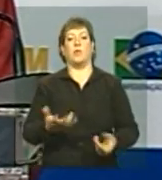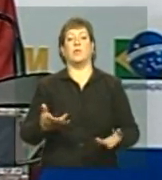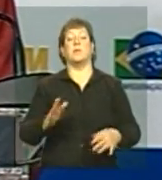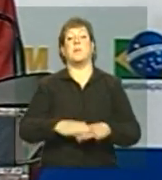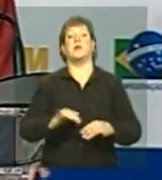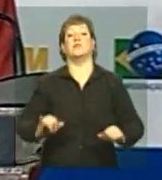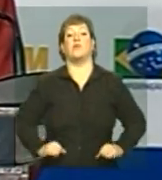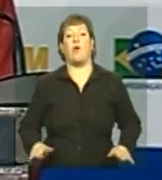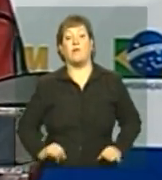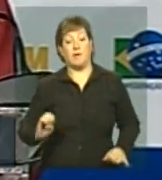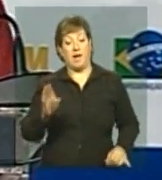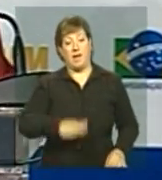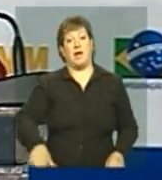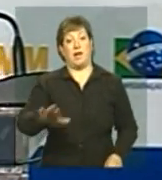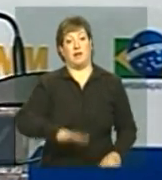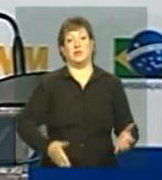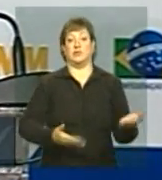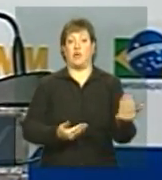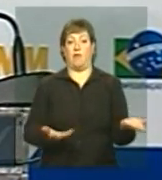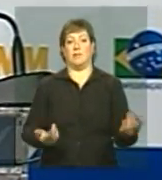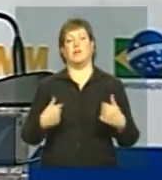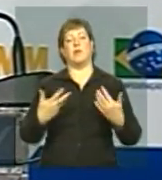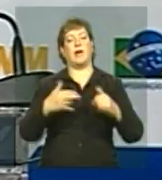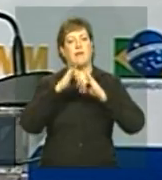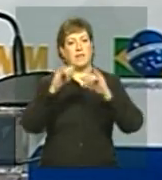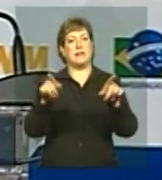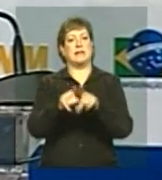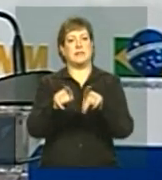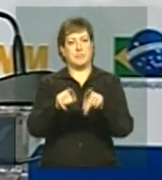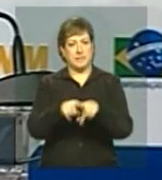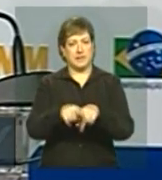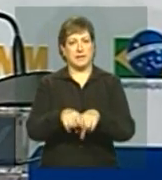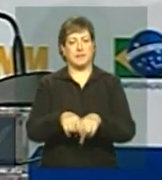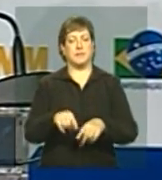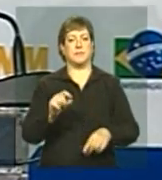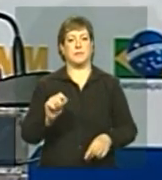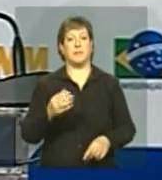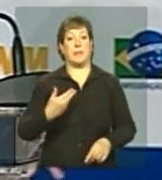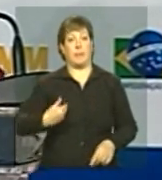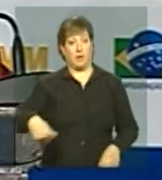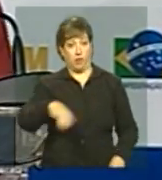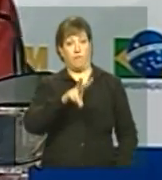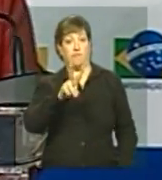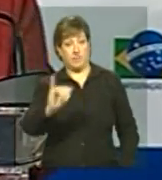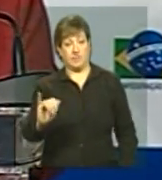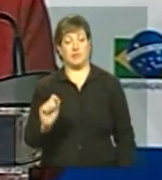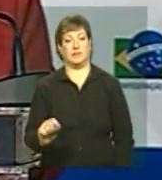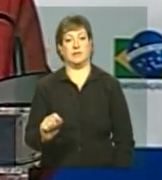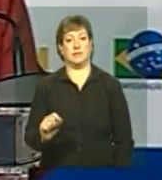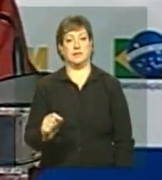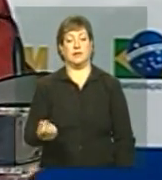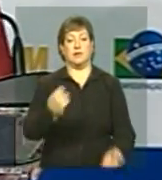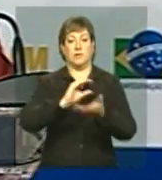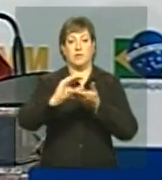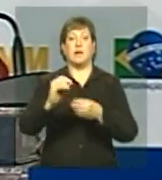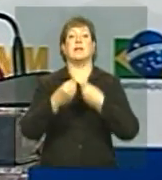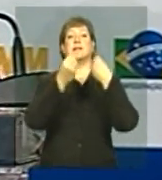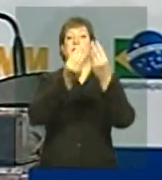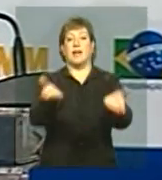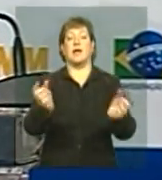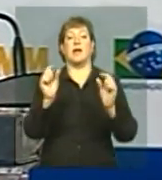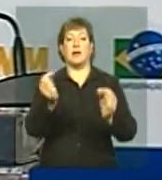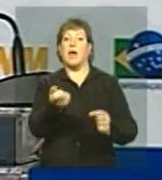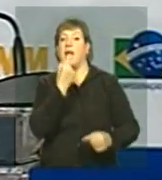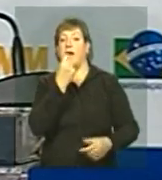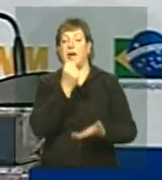que são crianças e jovens. Queria dizer também que nós iremos fornecer remédio de